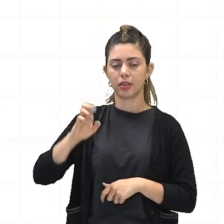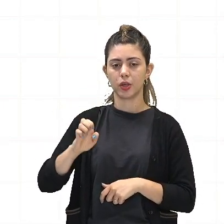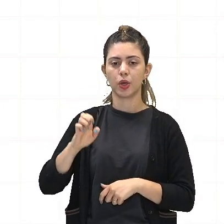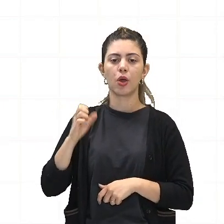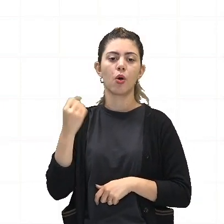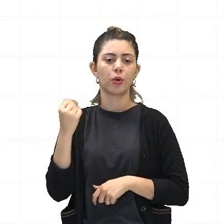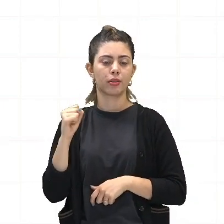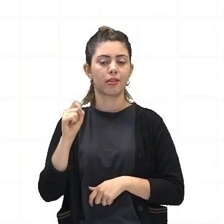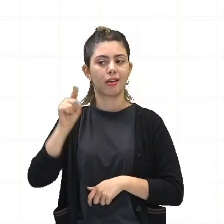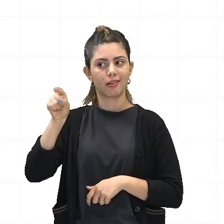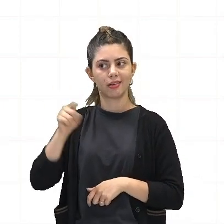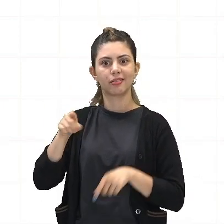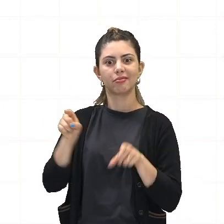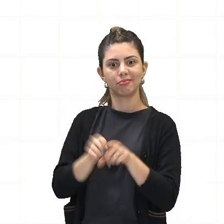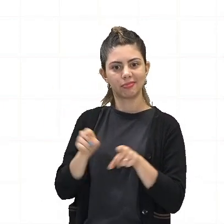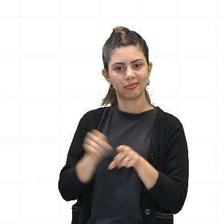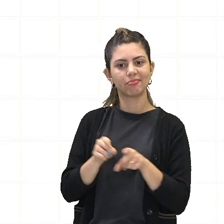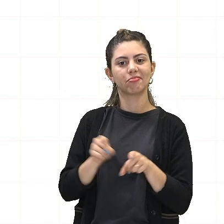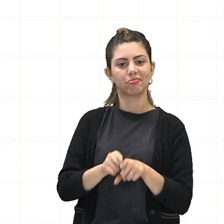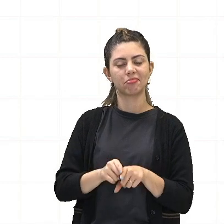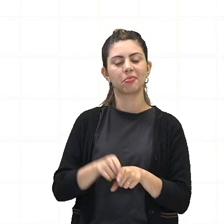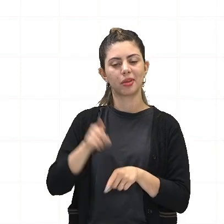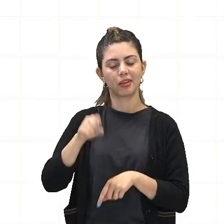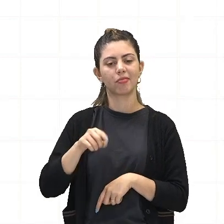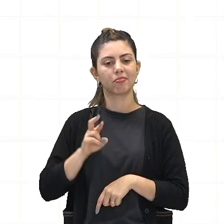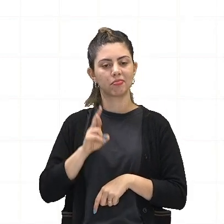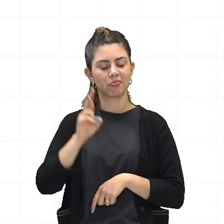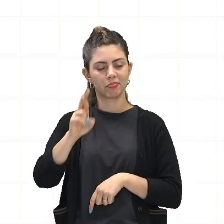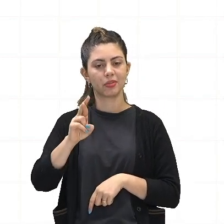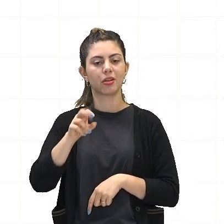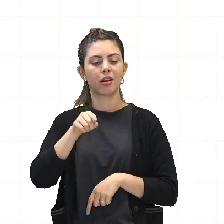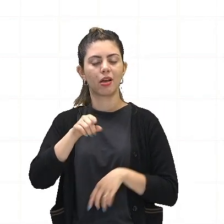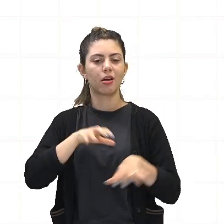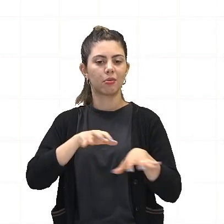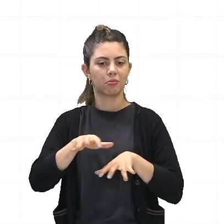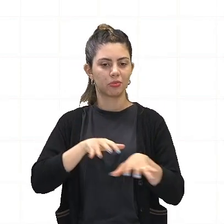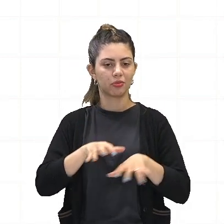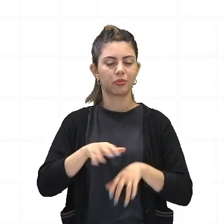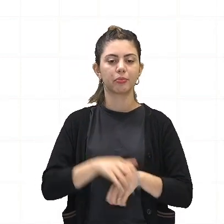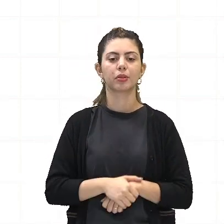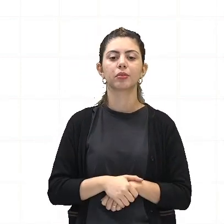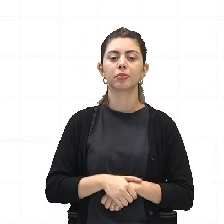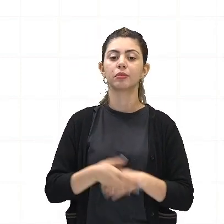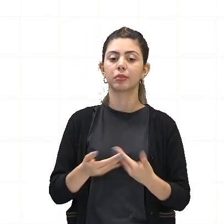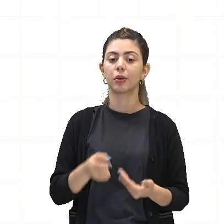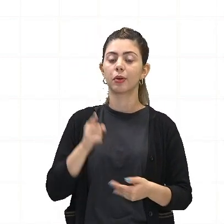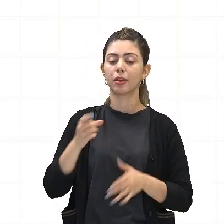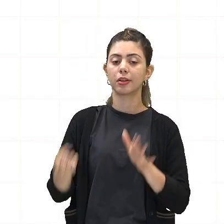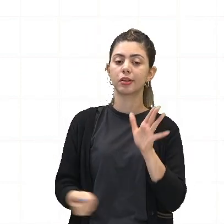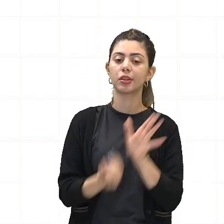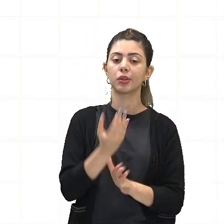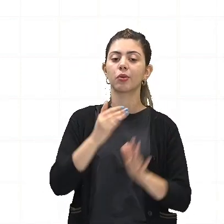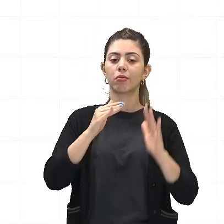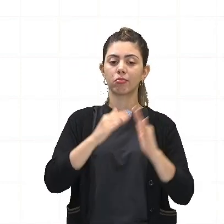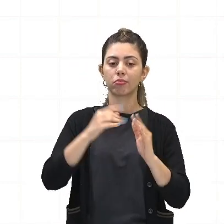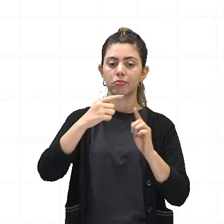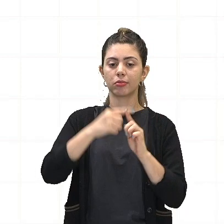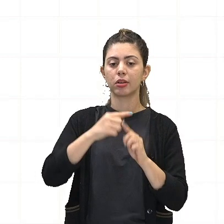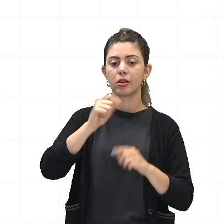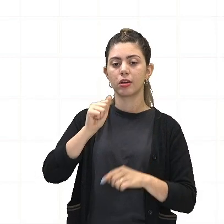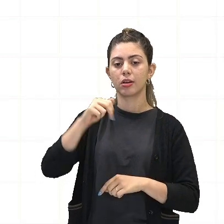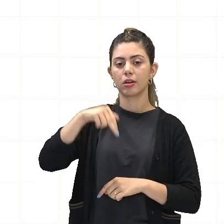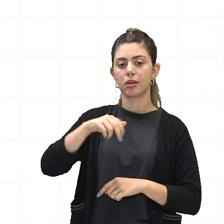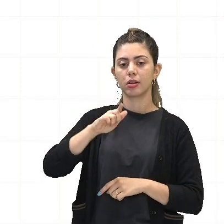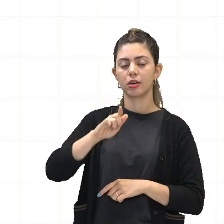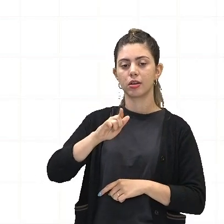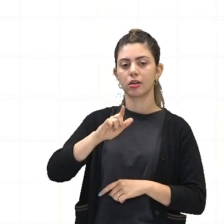os puritanos muito mais, os calvinistas, muito mais na Suíça, ok? Outro reformista a gente vai